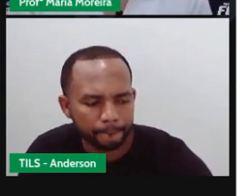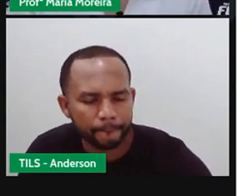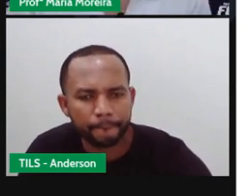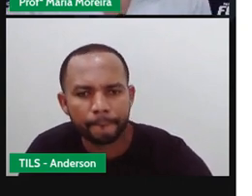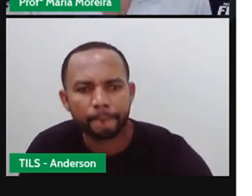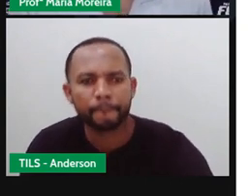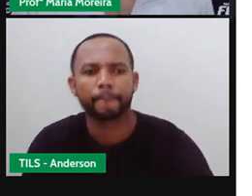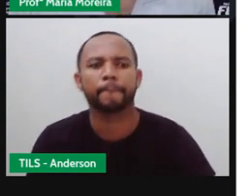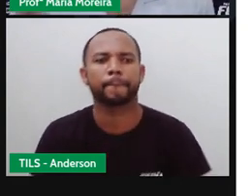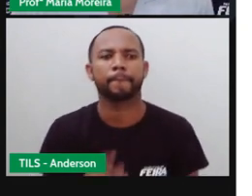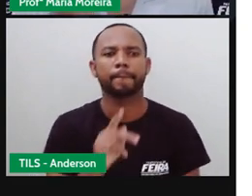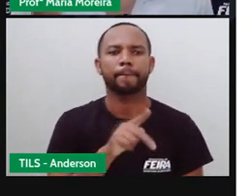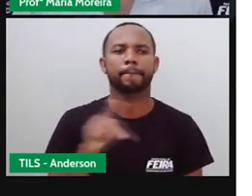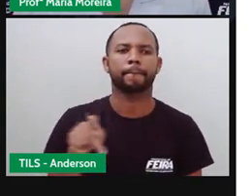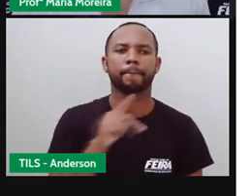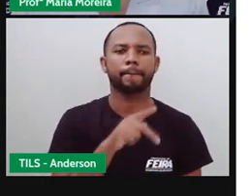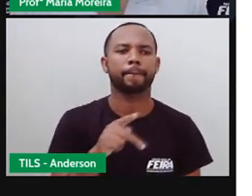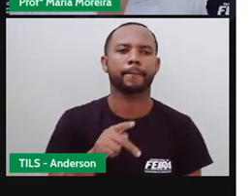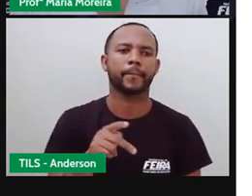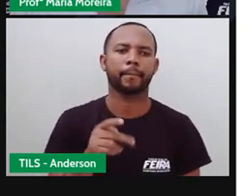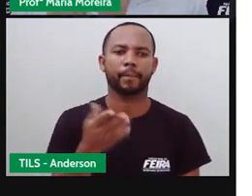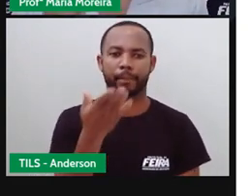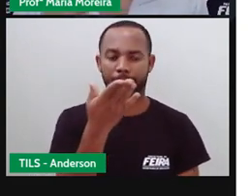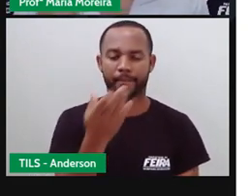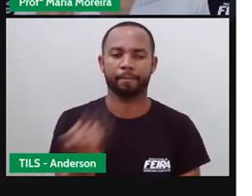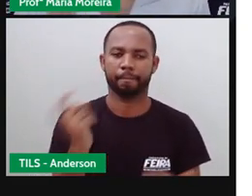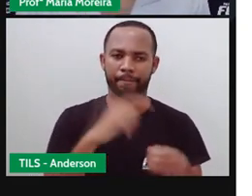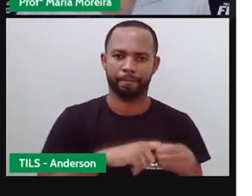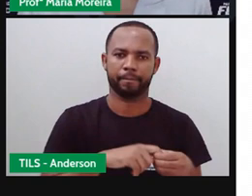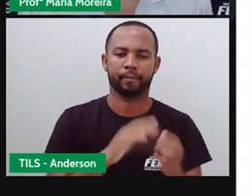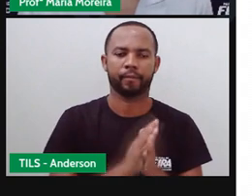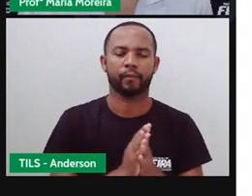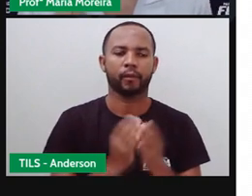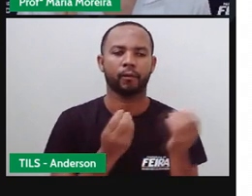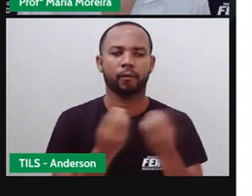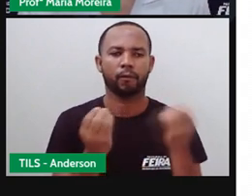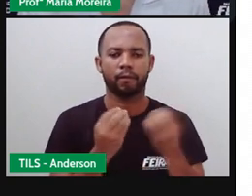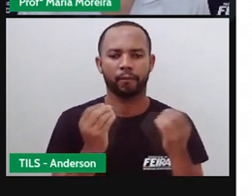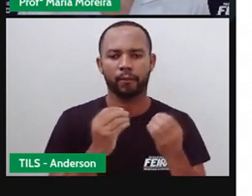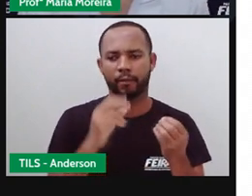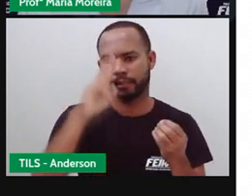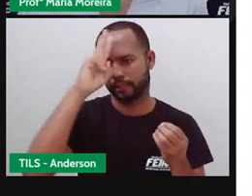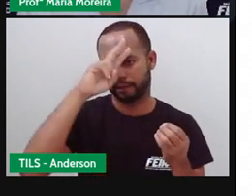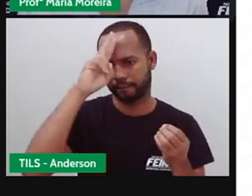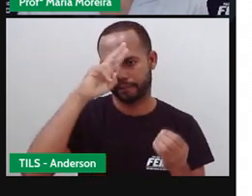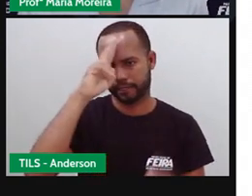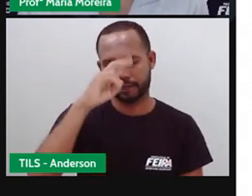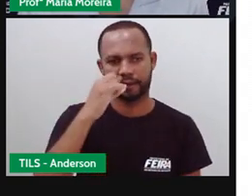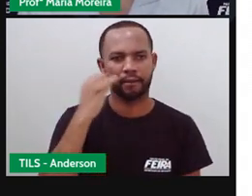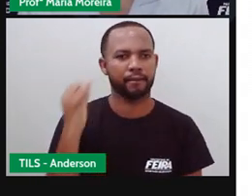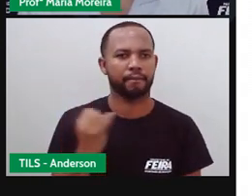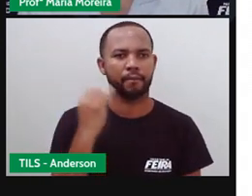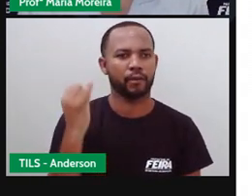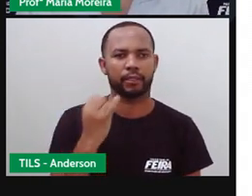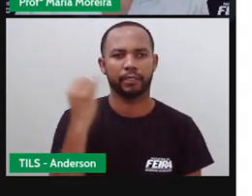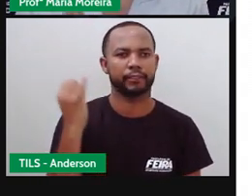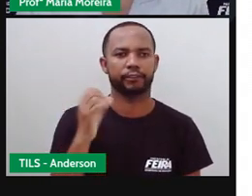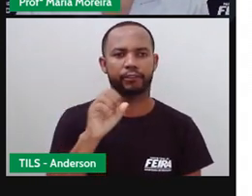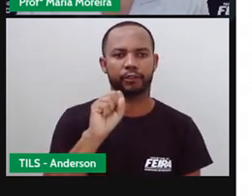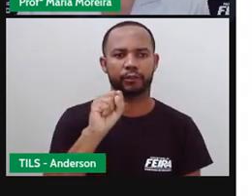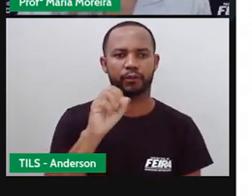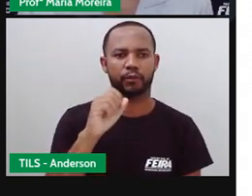né E aí na barriga é só uma retomada para vocês relembrarem na verdade a importância do solo que a gente precisa na verdade